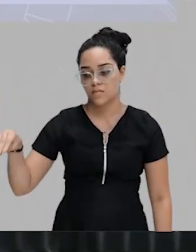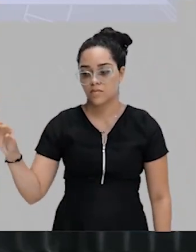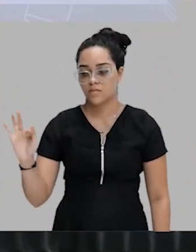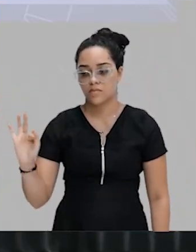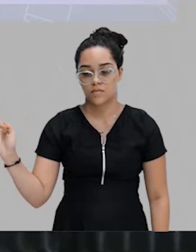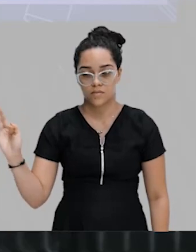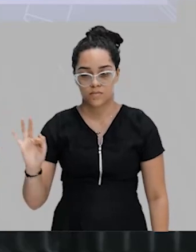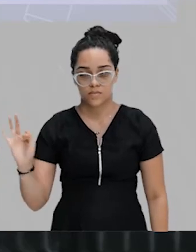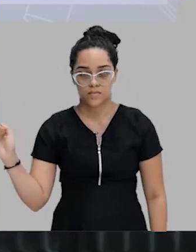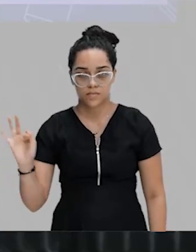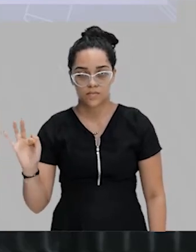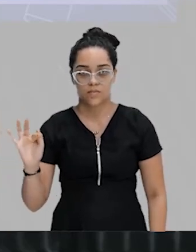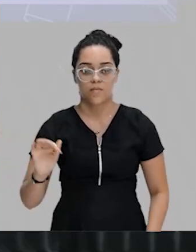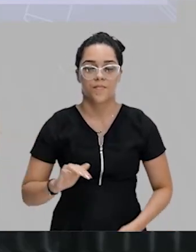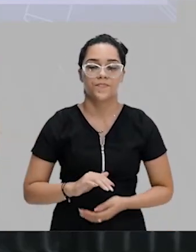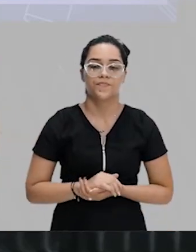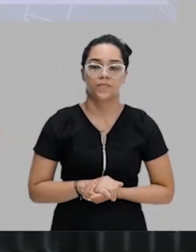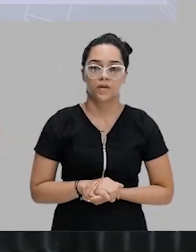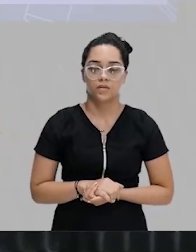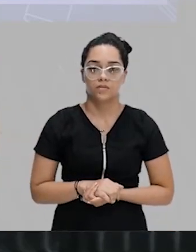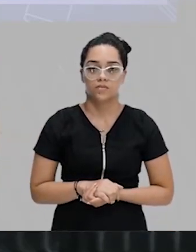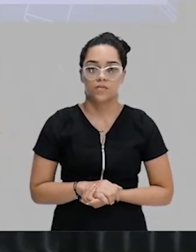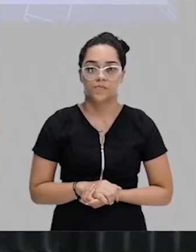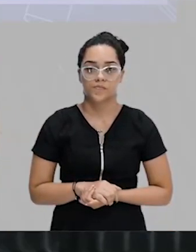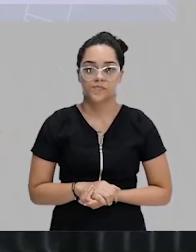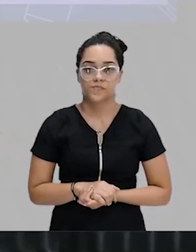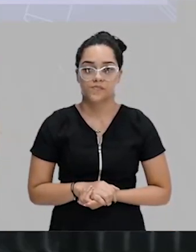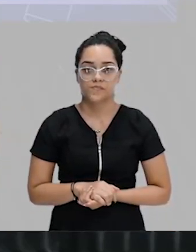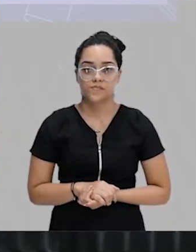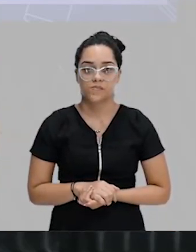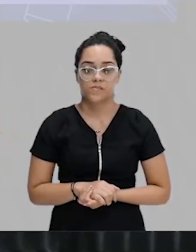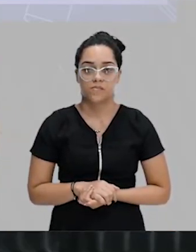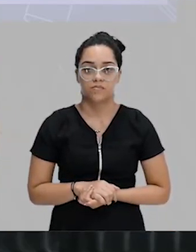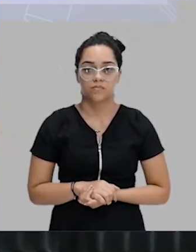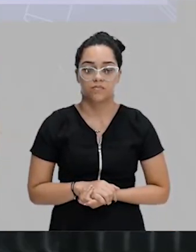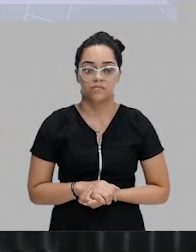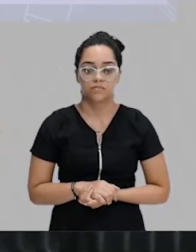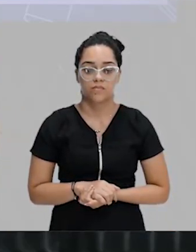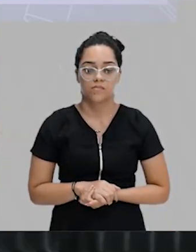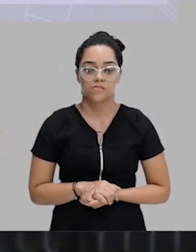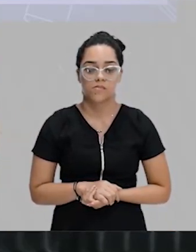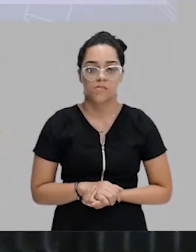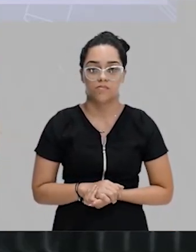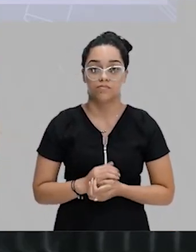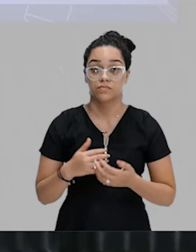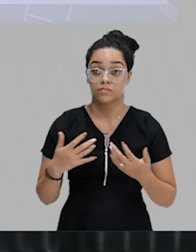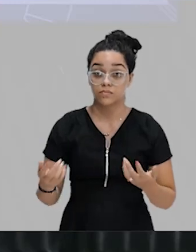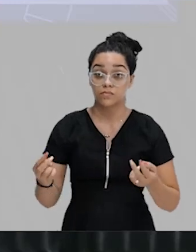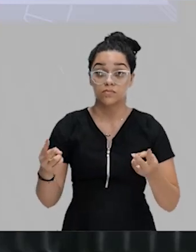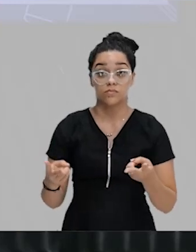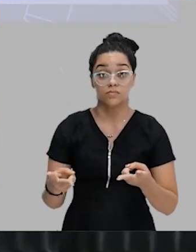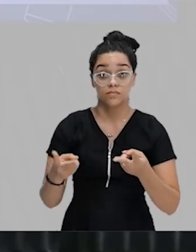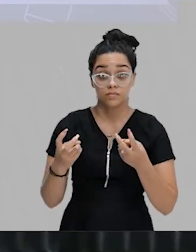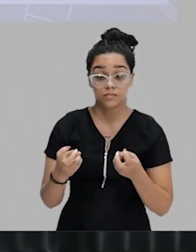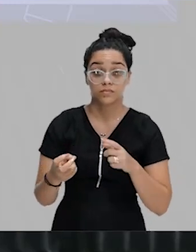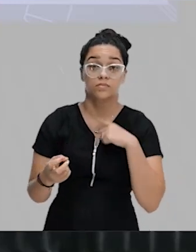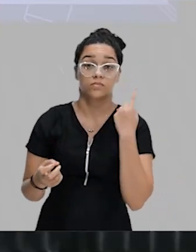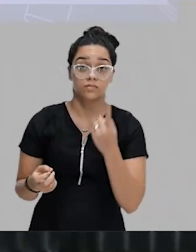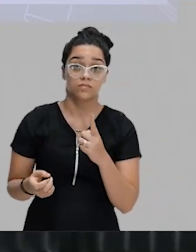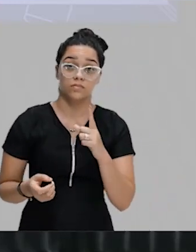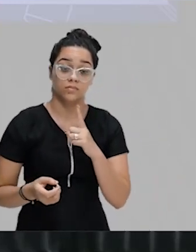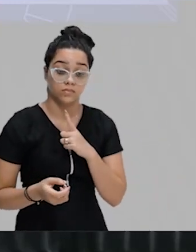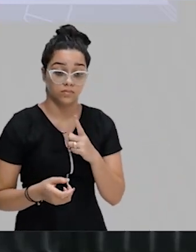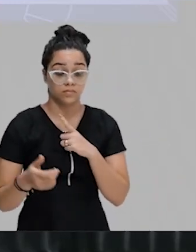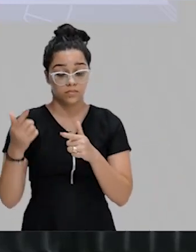Um na Itália, Roma, e o outro na França, na cidade de Avignon. Então, observe que nós teremos